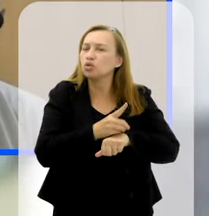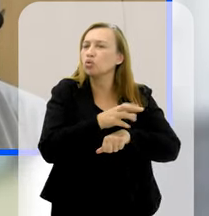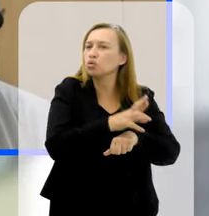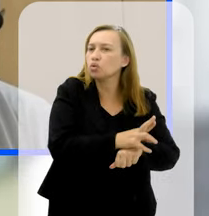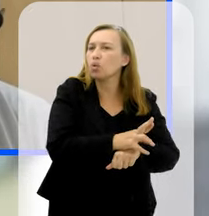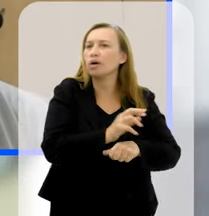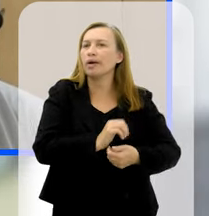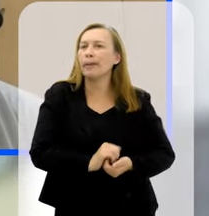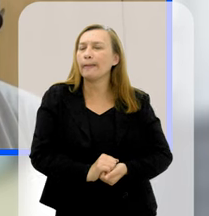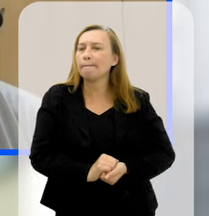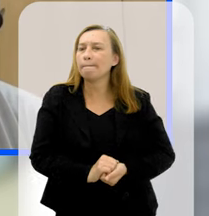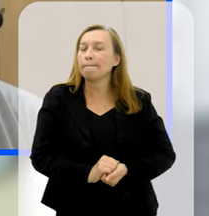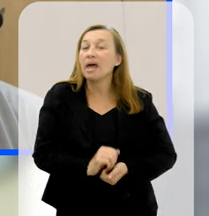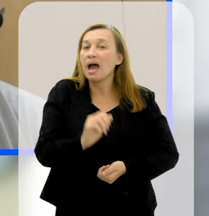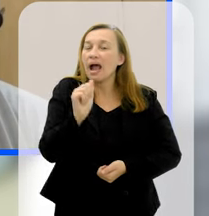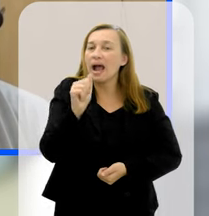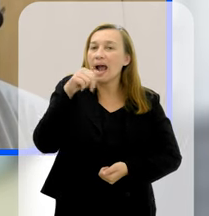doutora